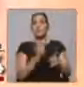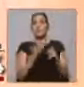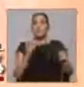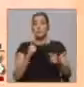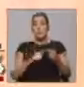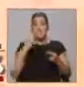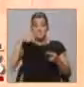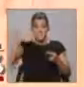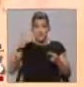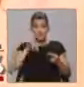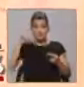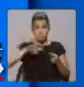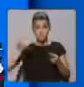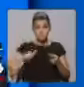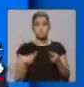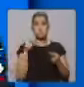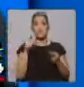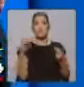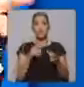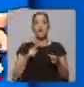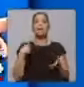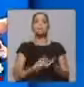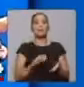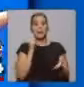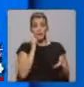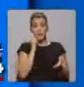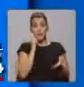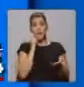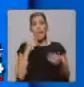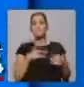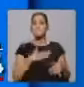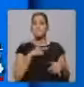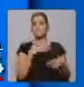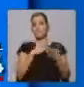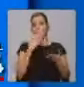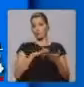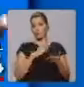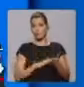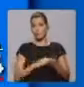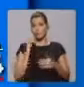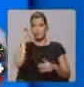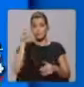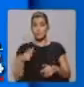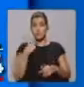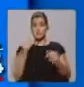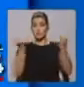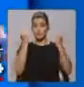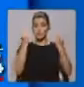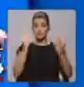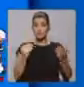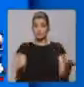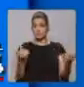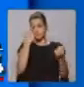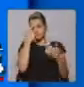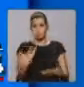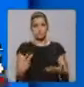internacionais feitas pelo ex-chefe de Estado e pagas pela construtora. Lula da Silva diz que recebeu a notícia com surpresa,